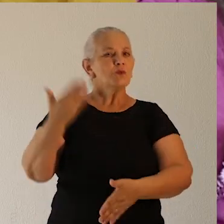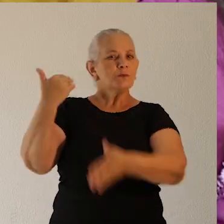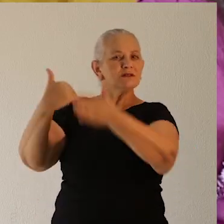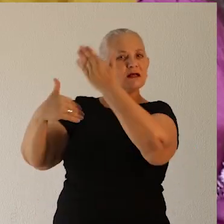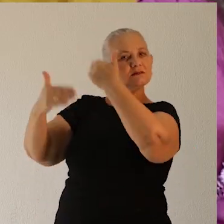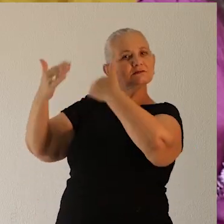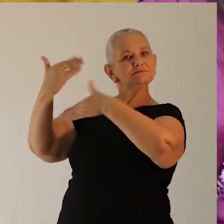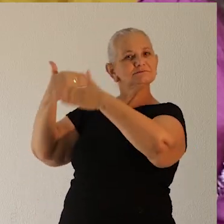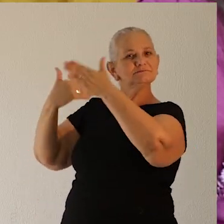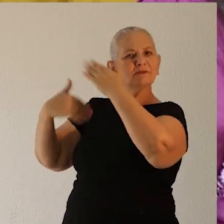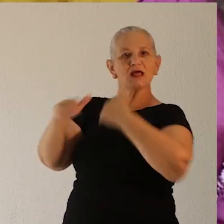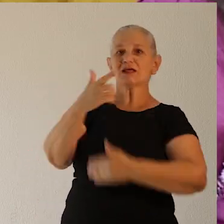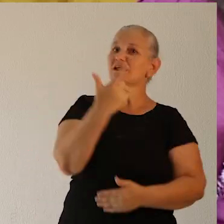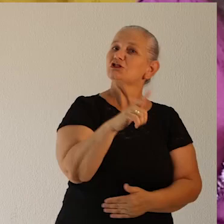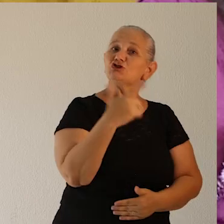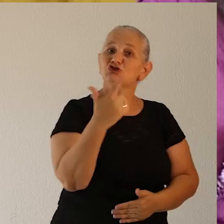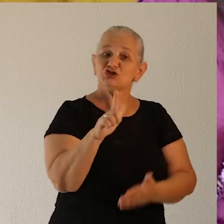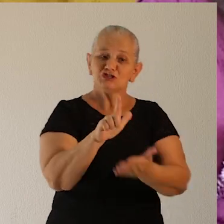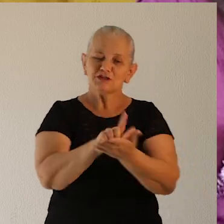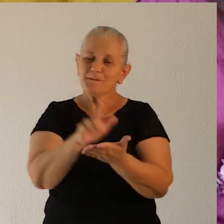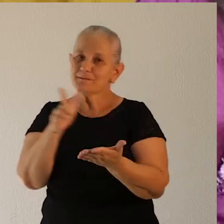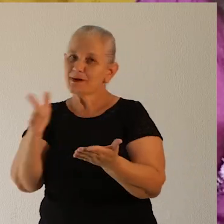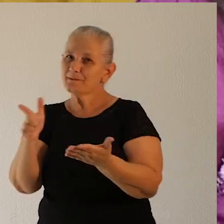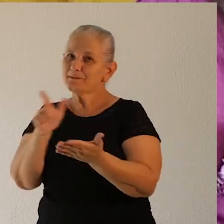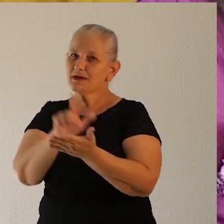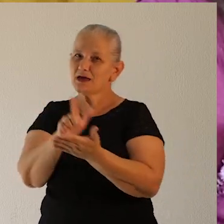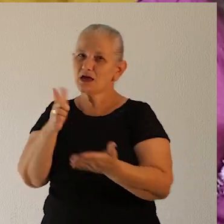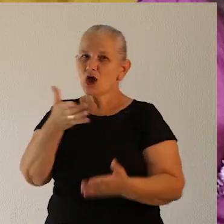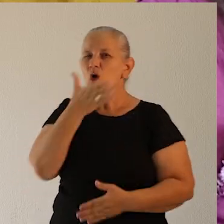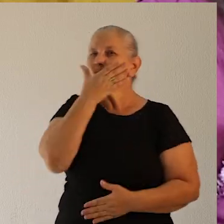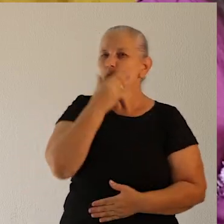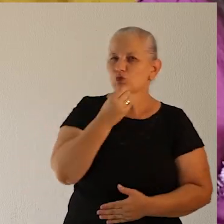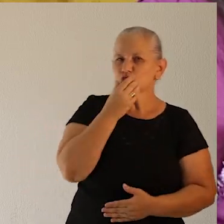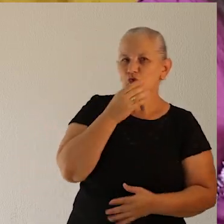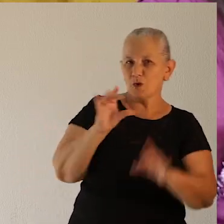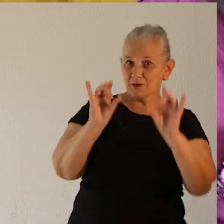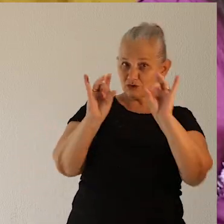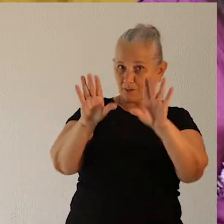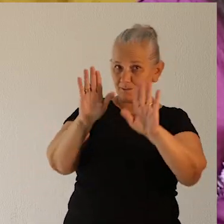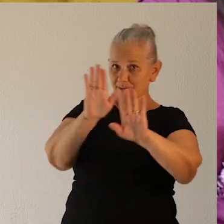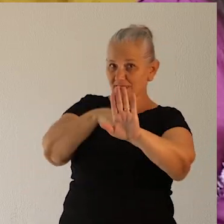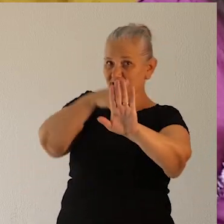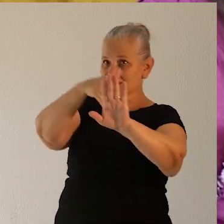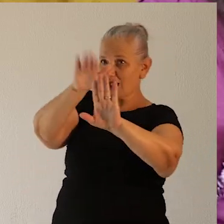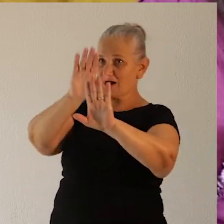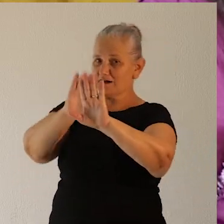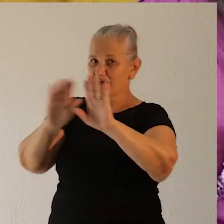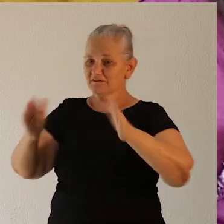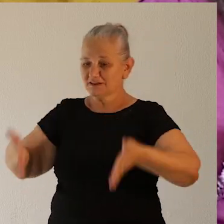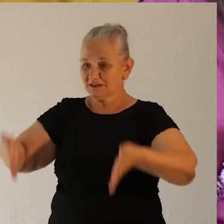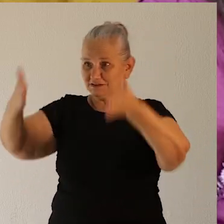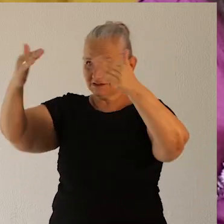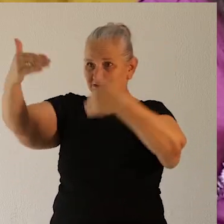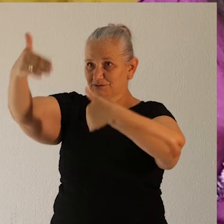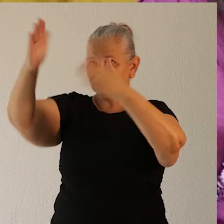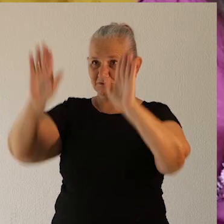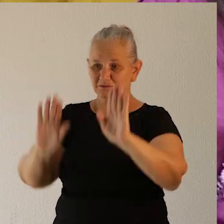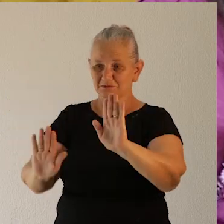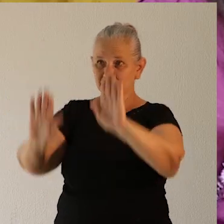Antigamente, quando não existia papel, os homens só pintavam as paredes pra se